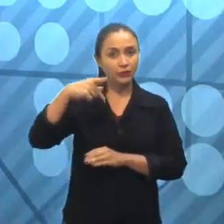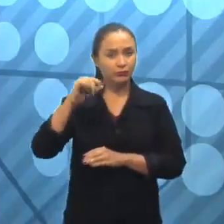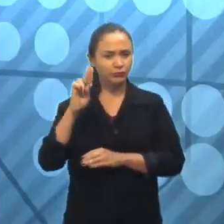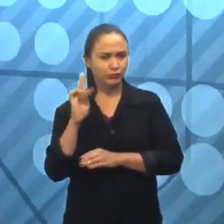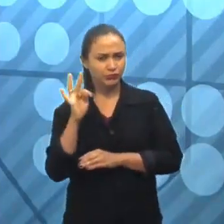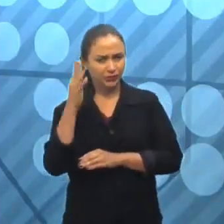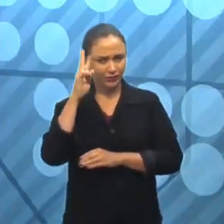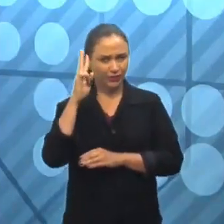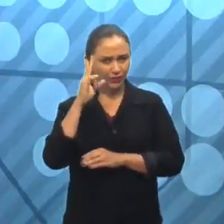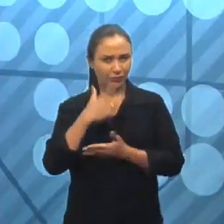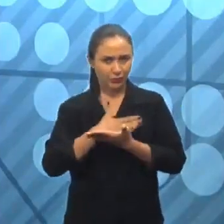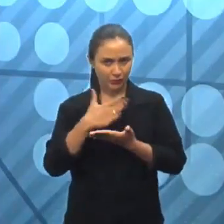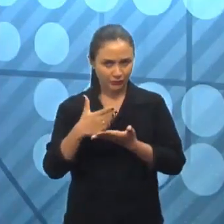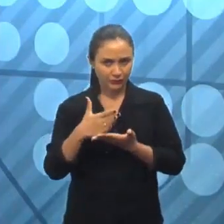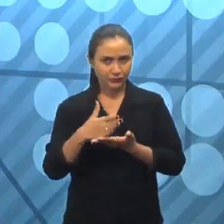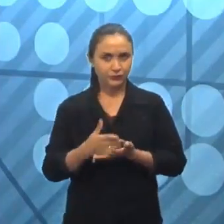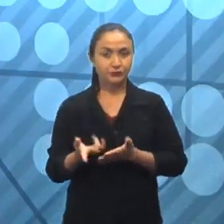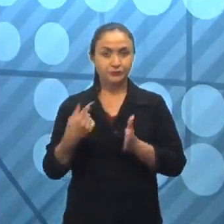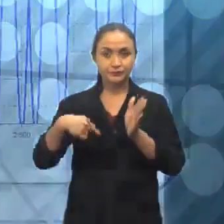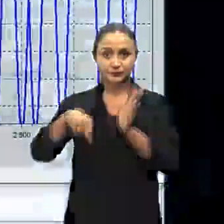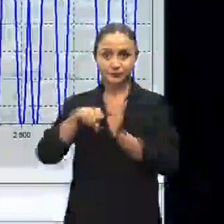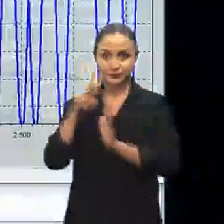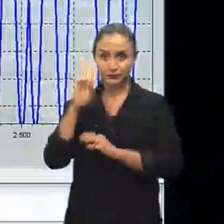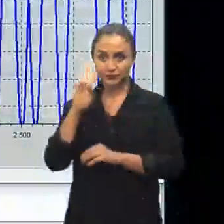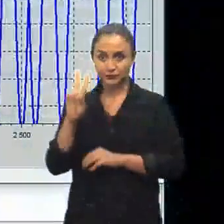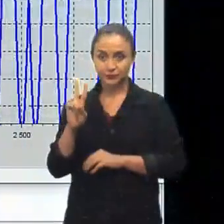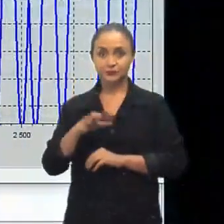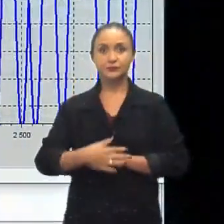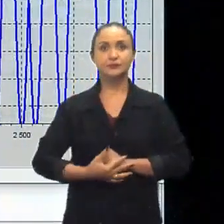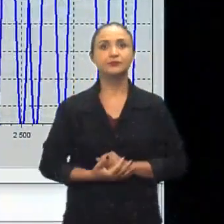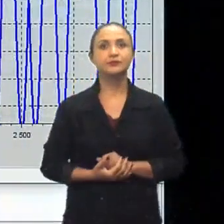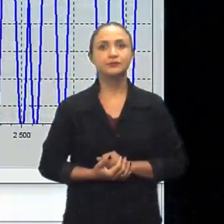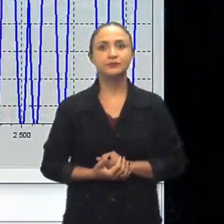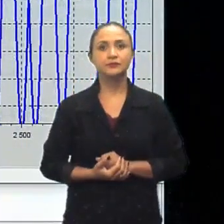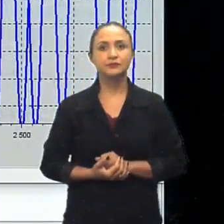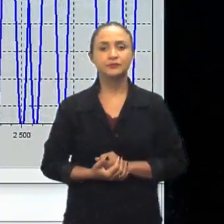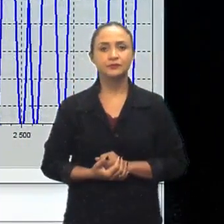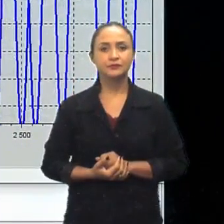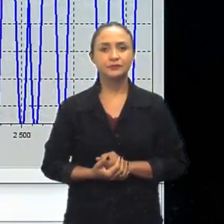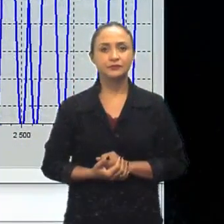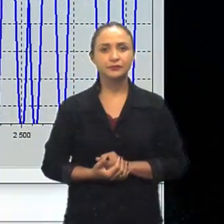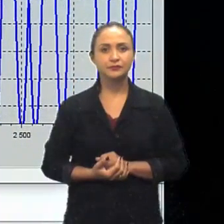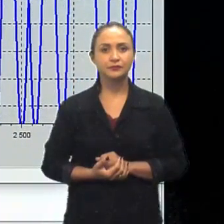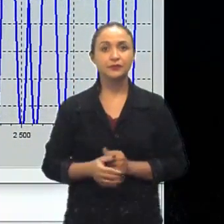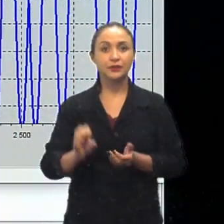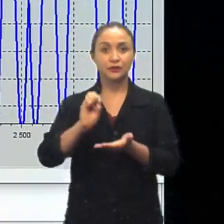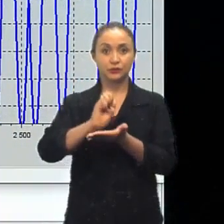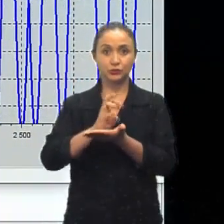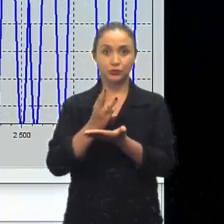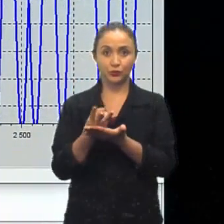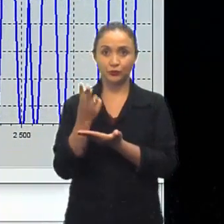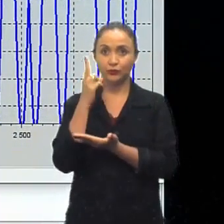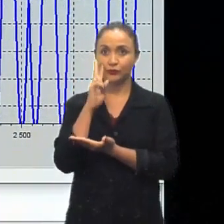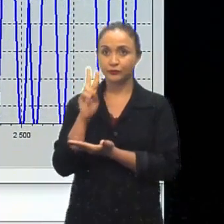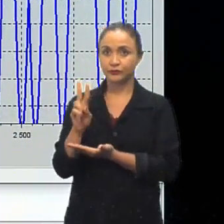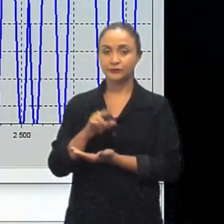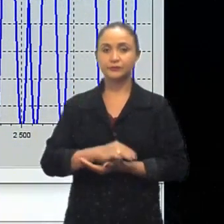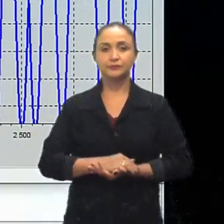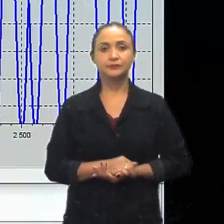eu desativei ao longo da nossa aula. Voltando aqui, então, para o nosso circuito, para o nosso software.